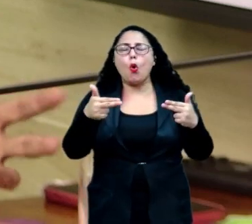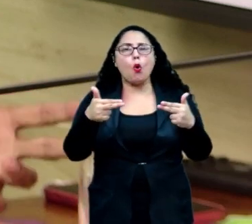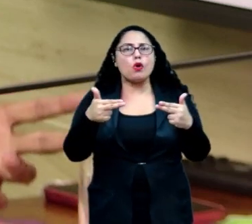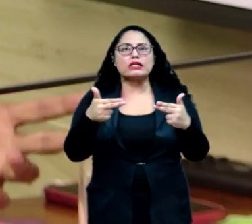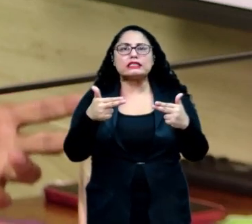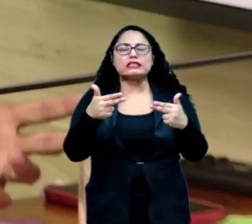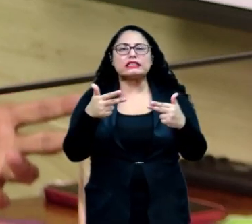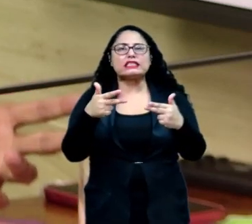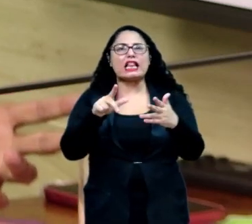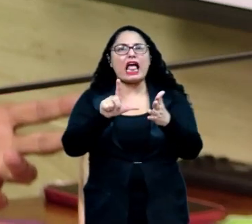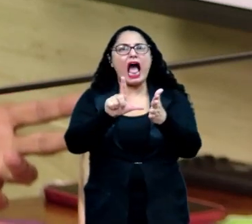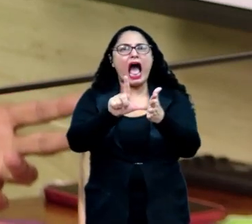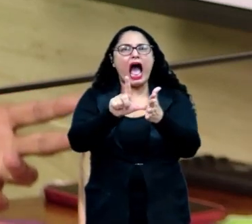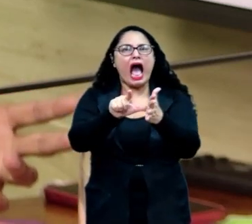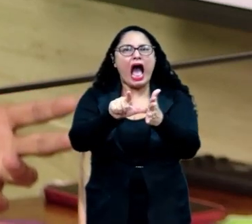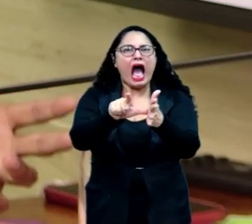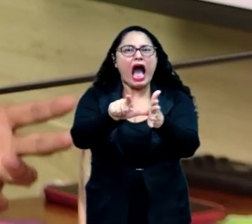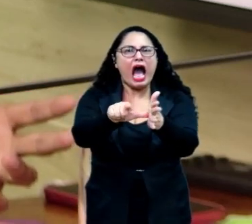ela está atrasada.